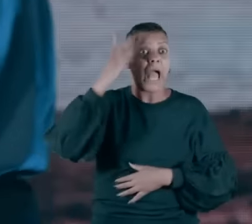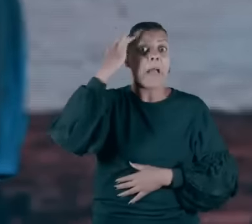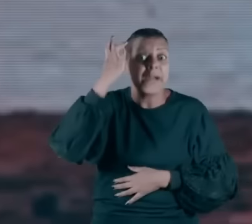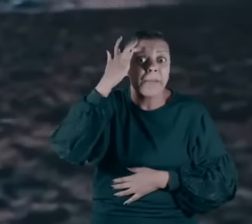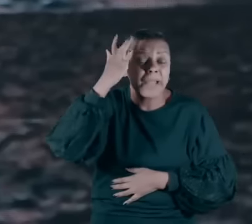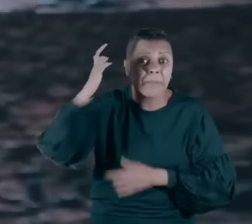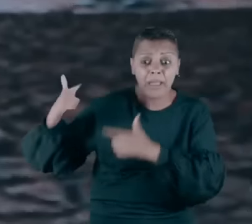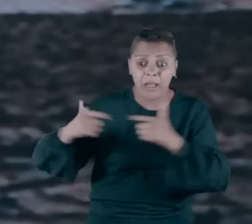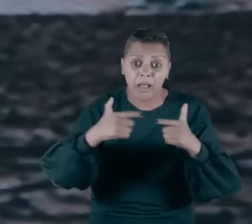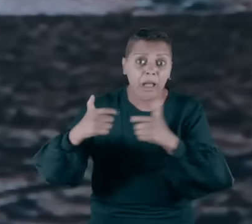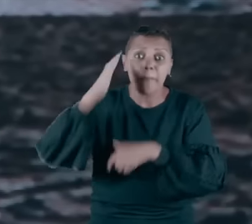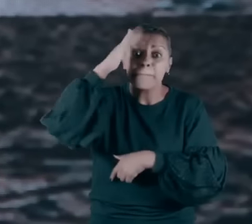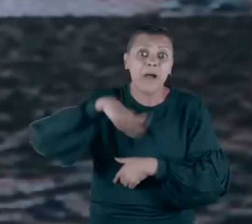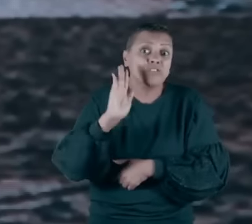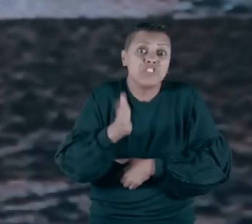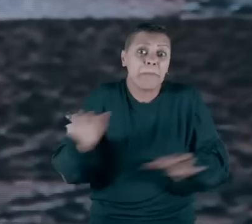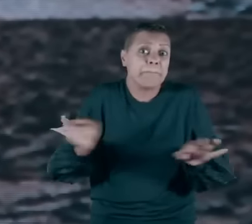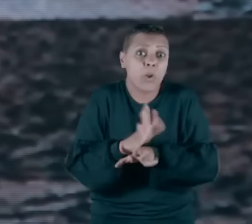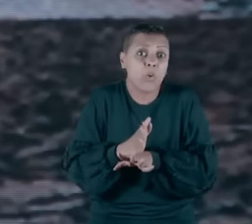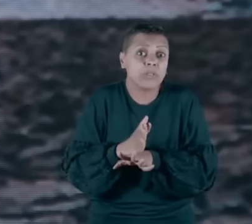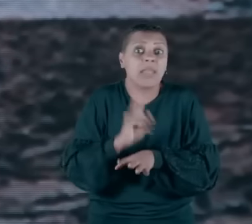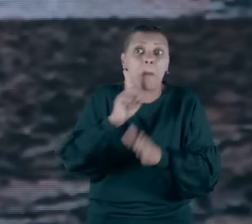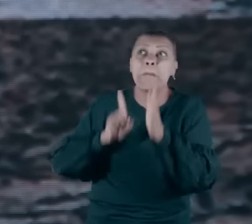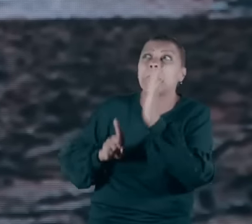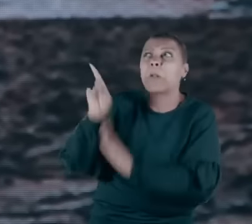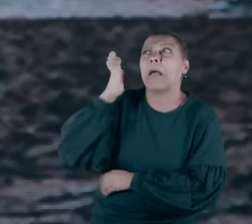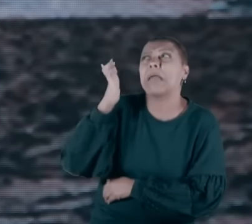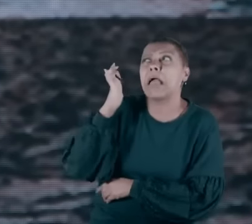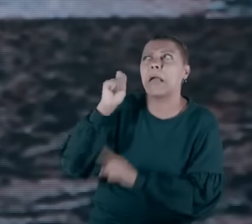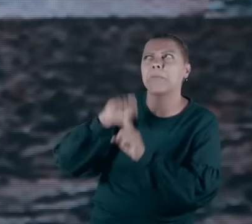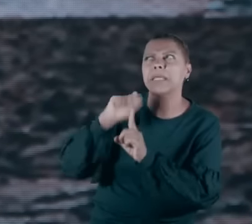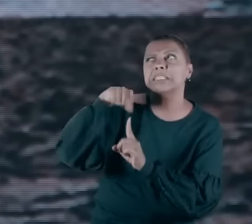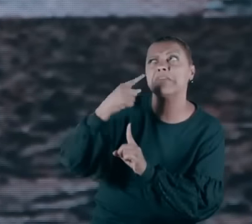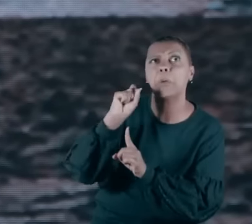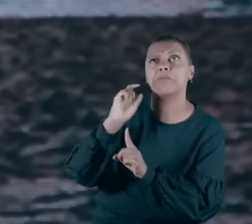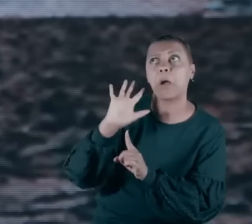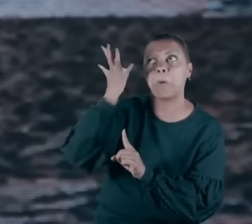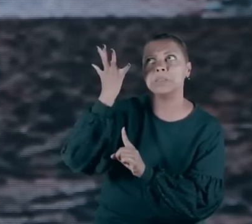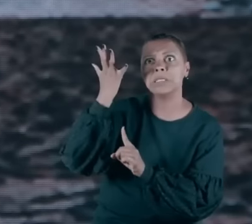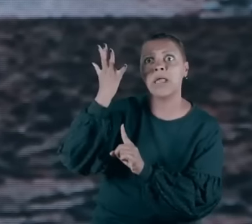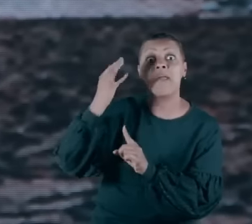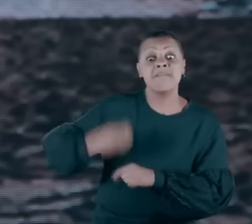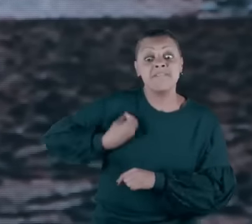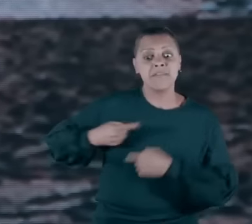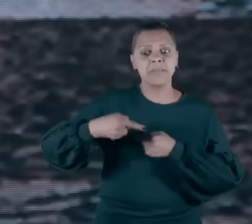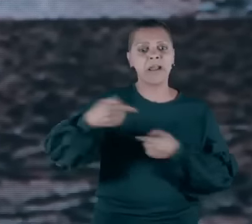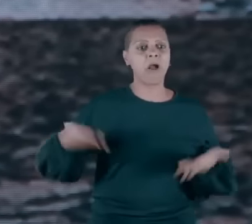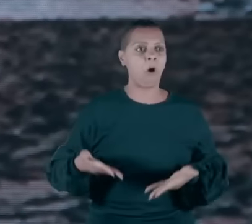própria guerra não pergunte a respeito do mês que vem se você está vivendo a semana de